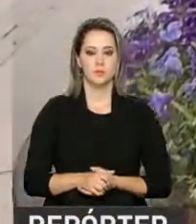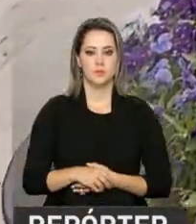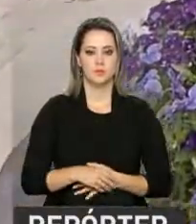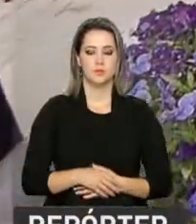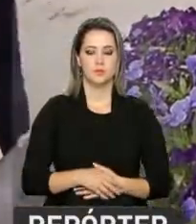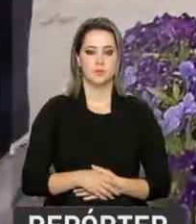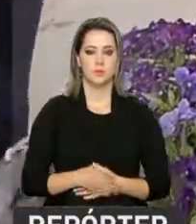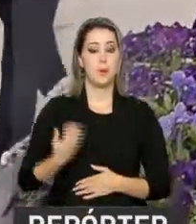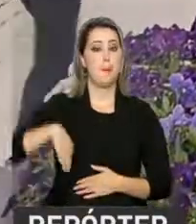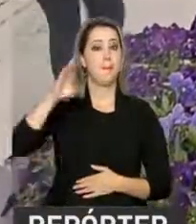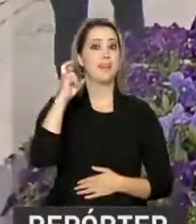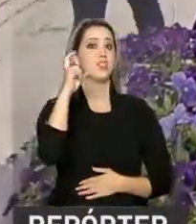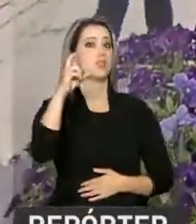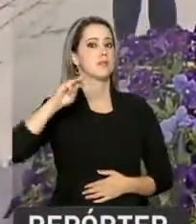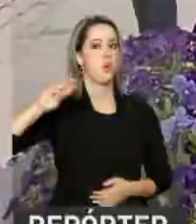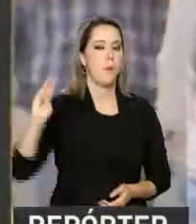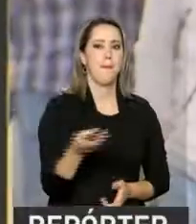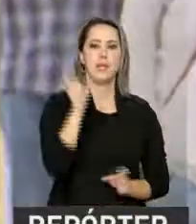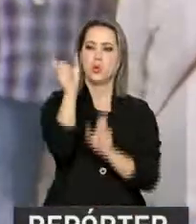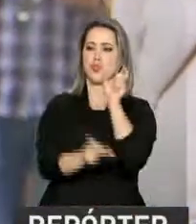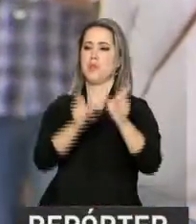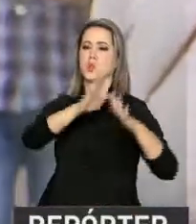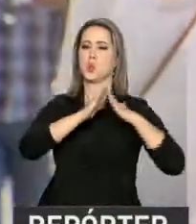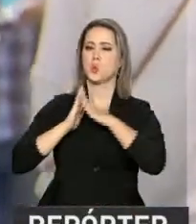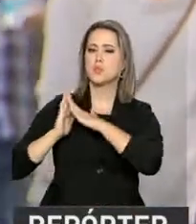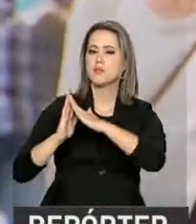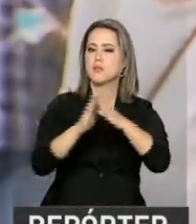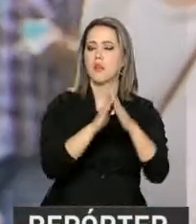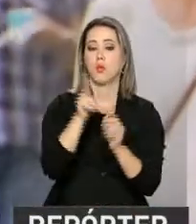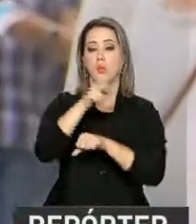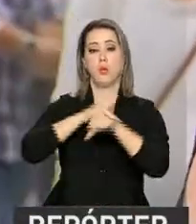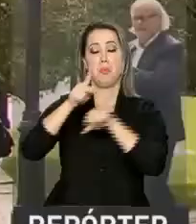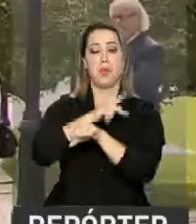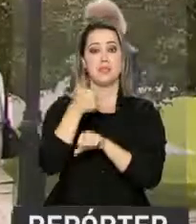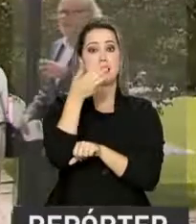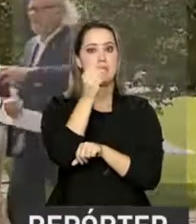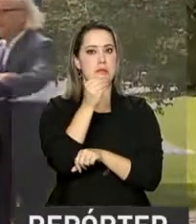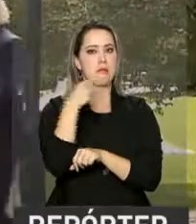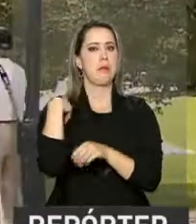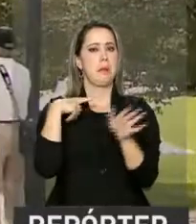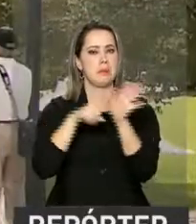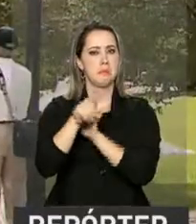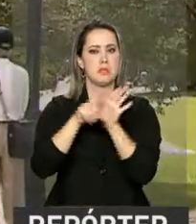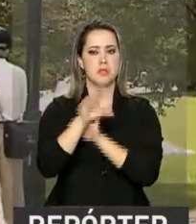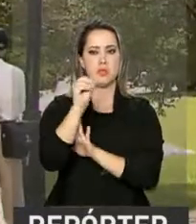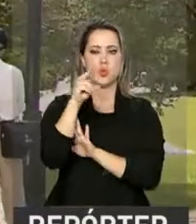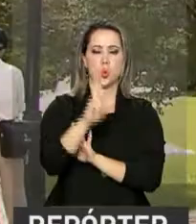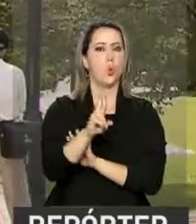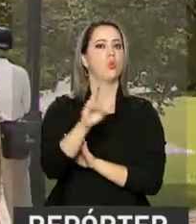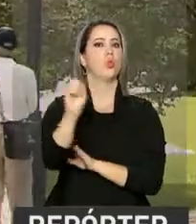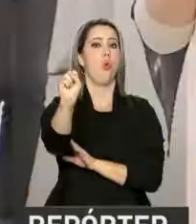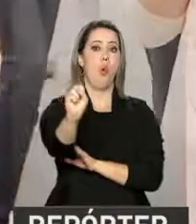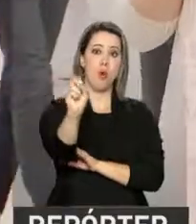são mais de cinco milhões de habitantes num país que nos últimos 10 levantamentos da onu ficou oito